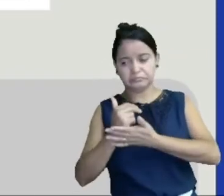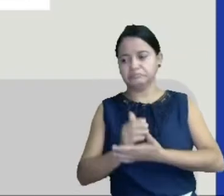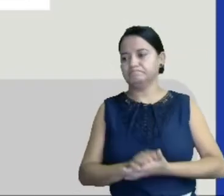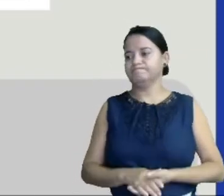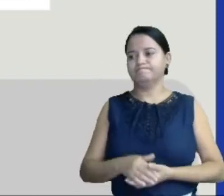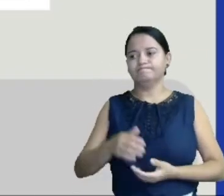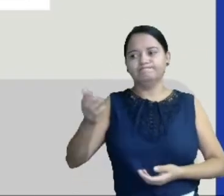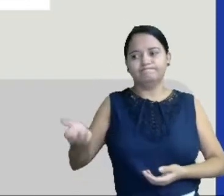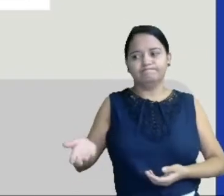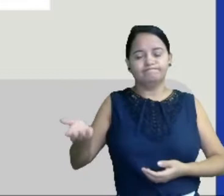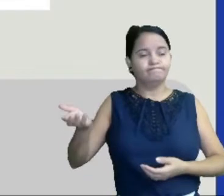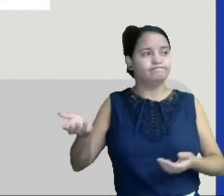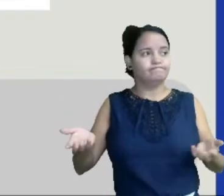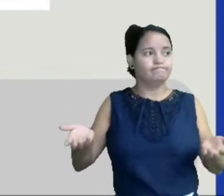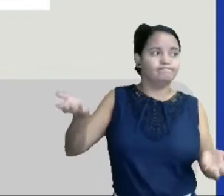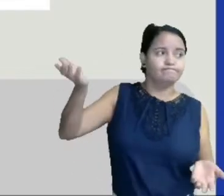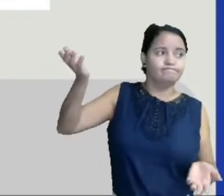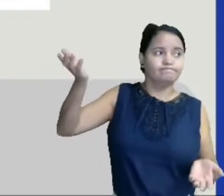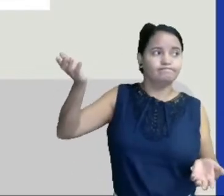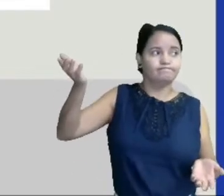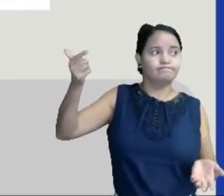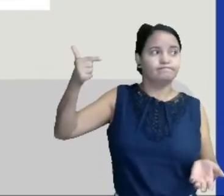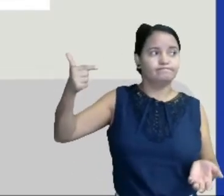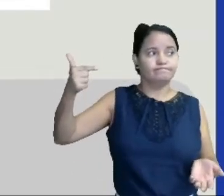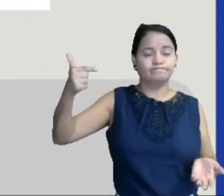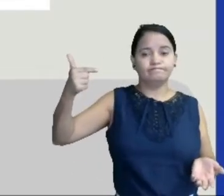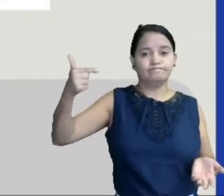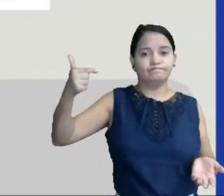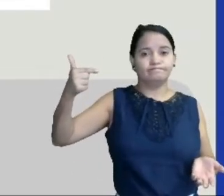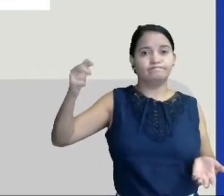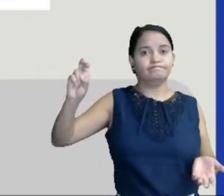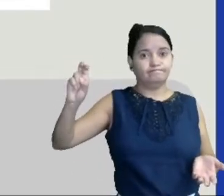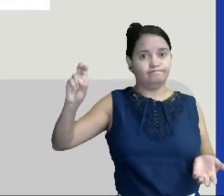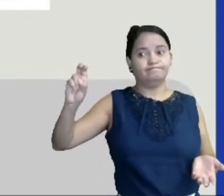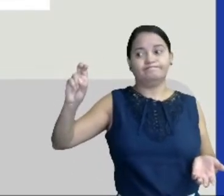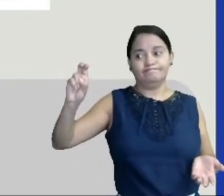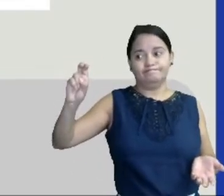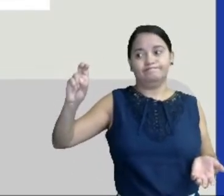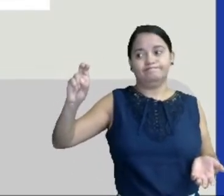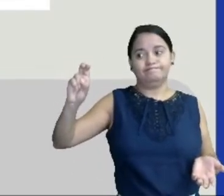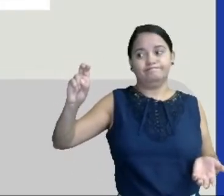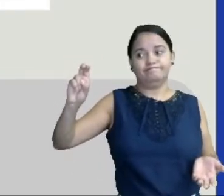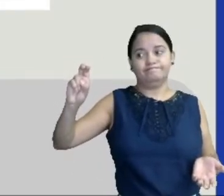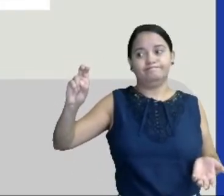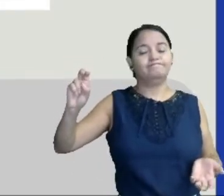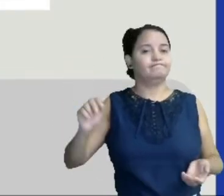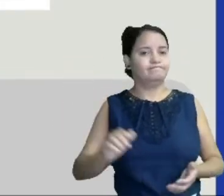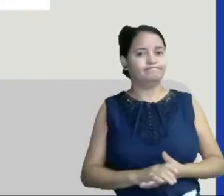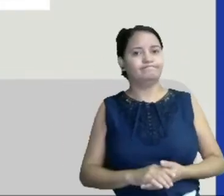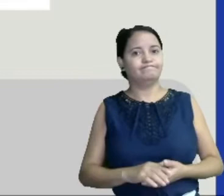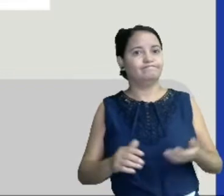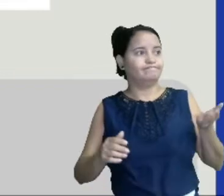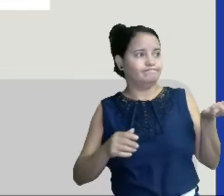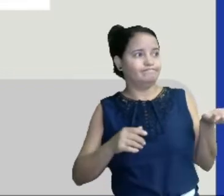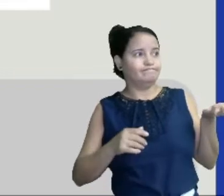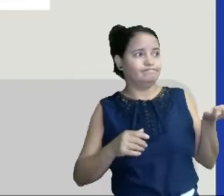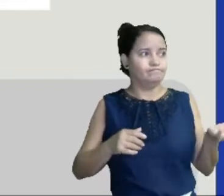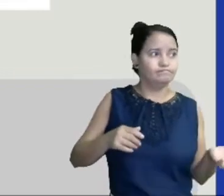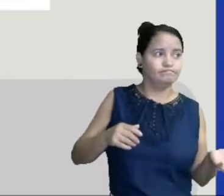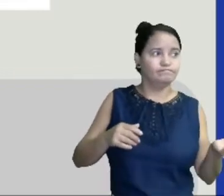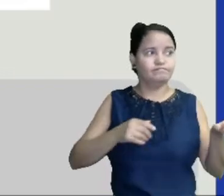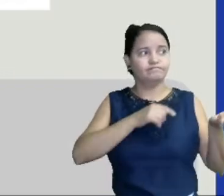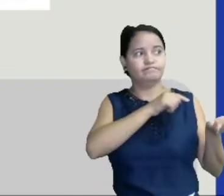e a criança que está suspensa na Gohan tem 25 é peso dela de 25 e da outra criança